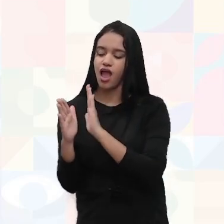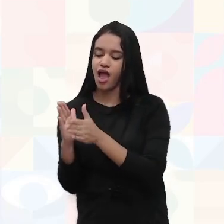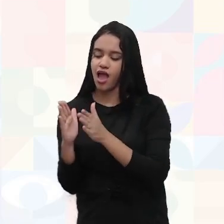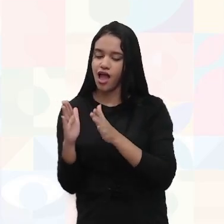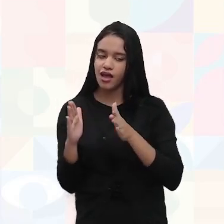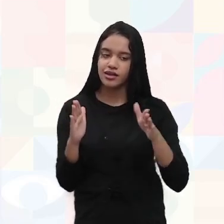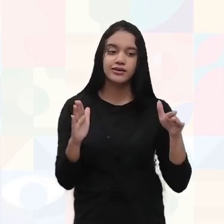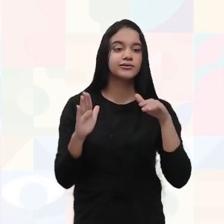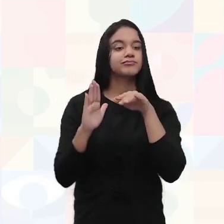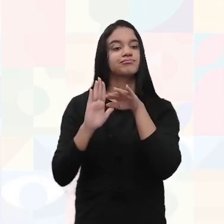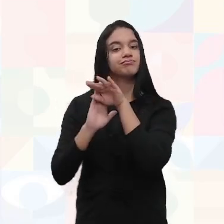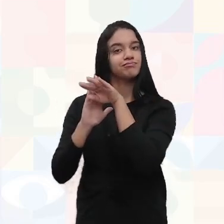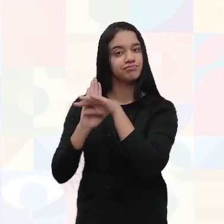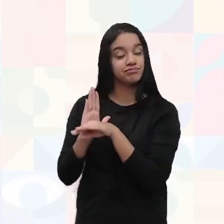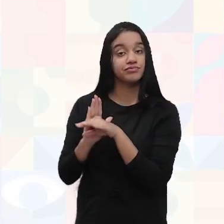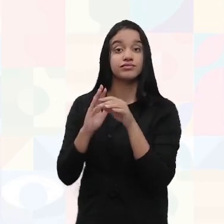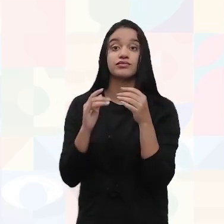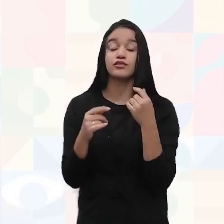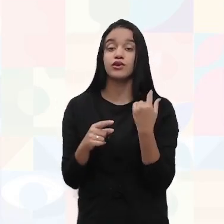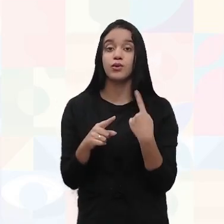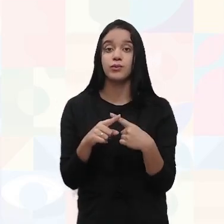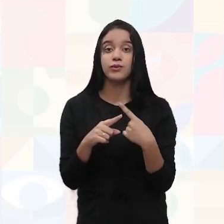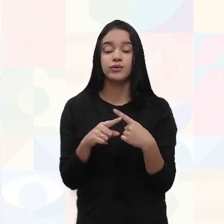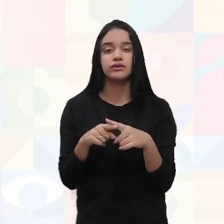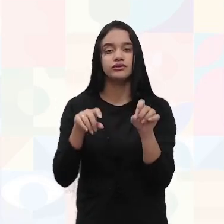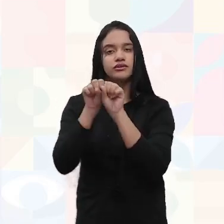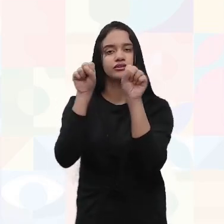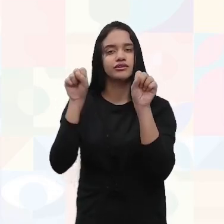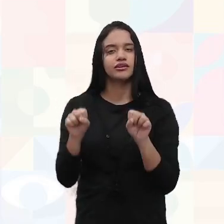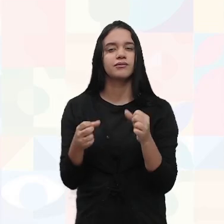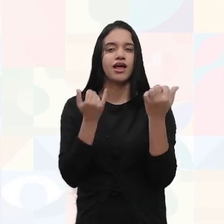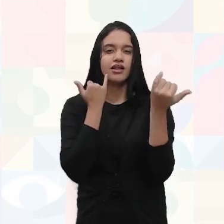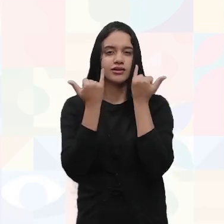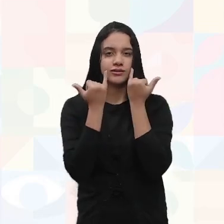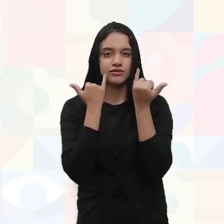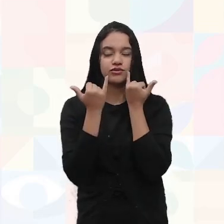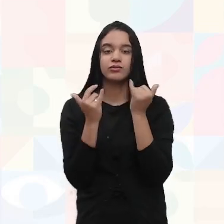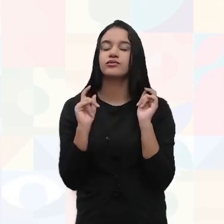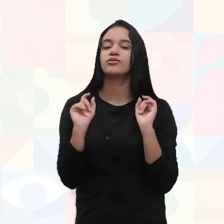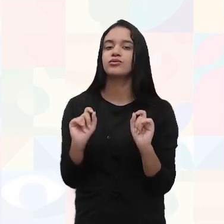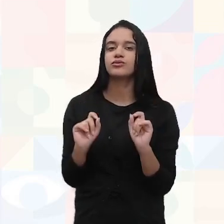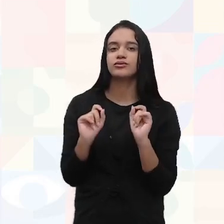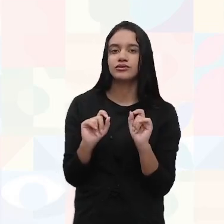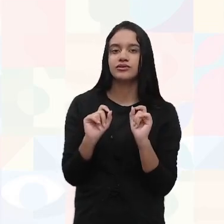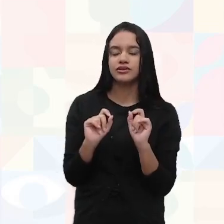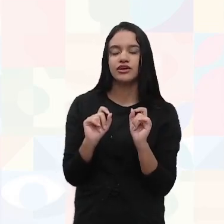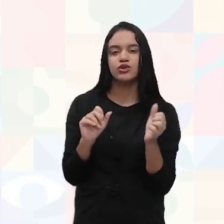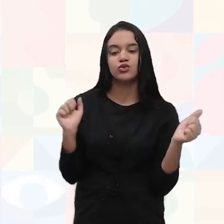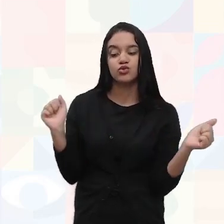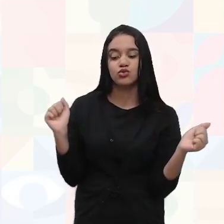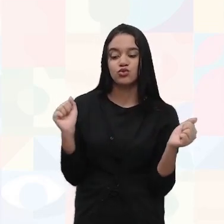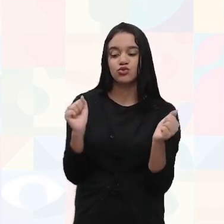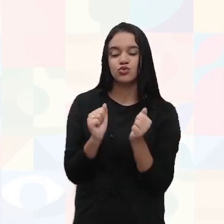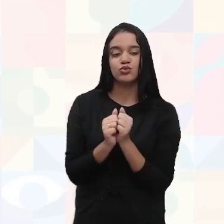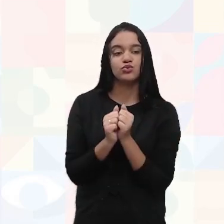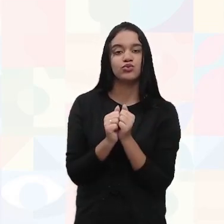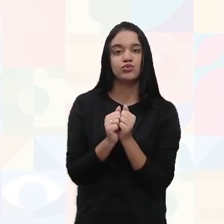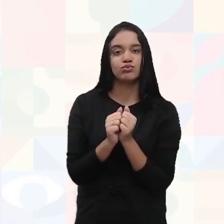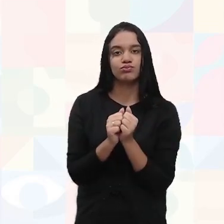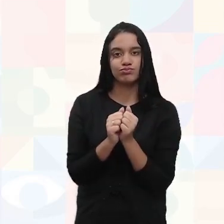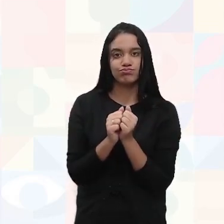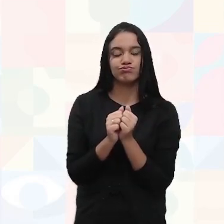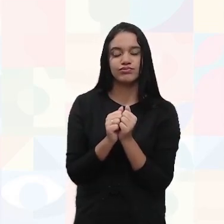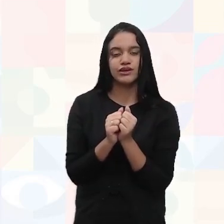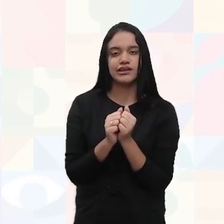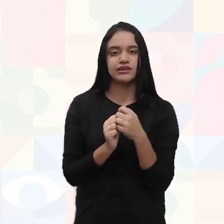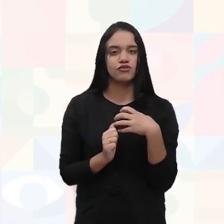mais sobre as etapas, porque o sistema de informação e a decisão gerencial, eles estão imbricados, juntos, de maneira que